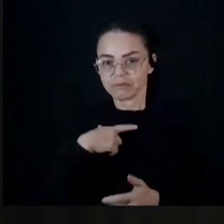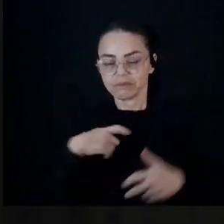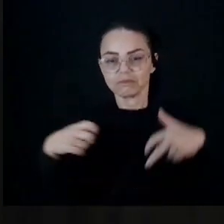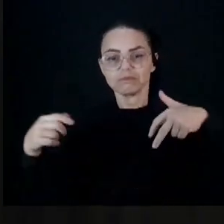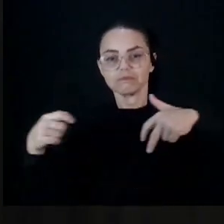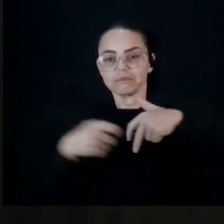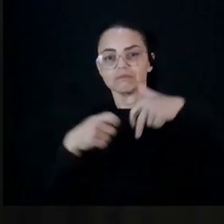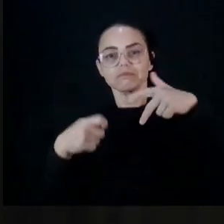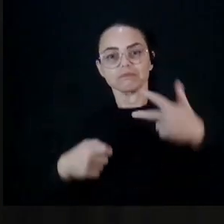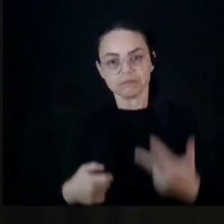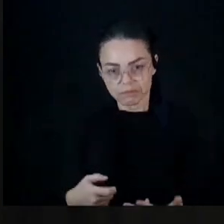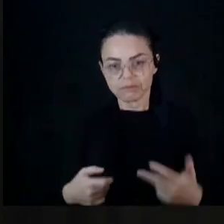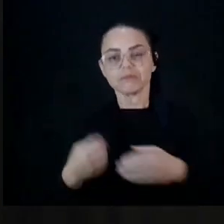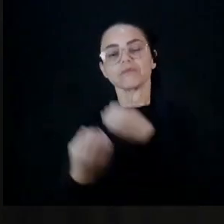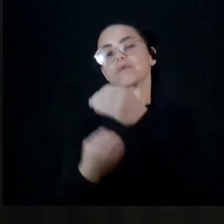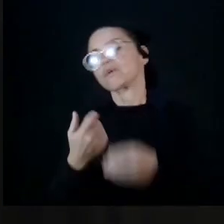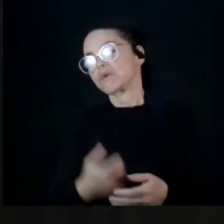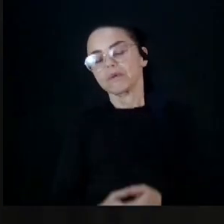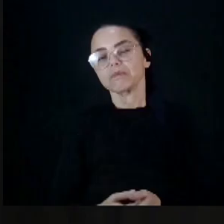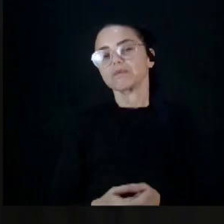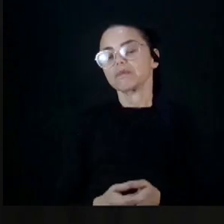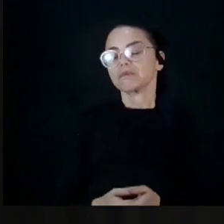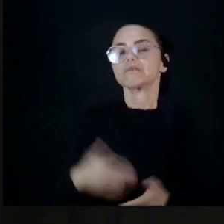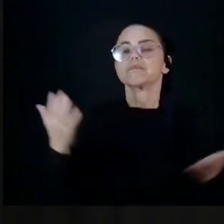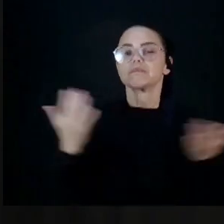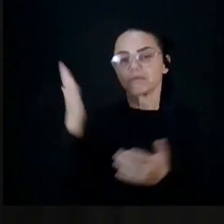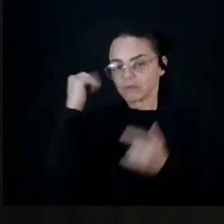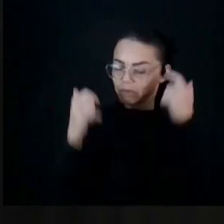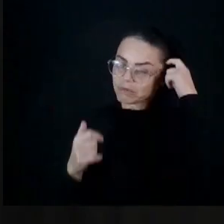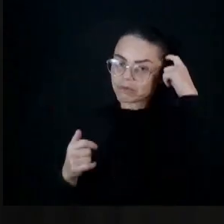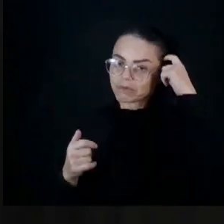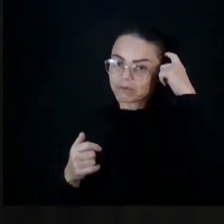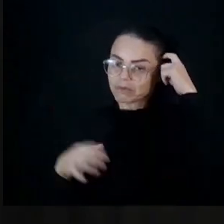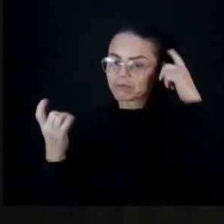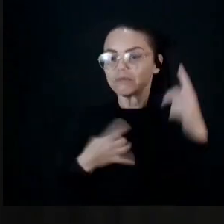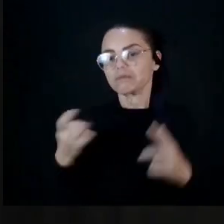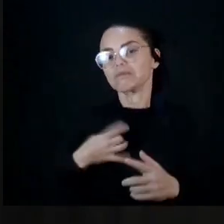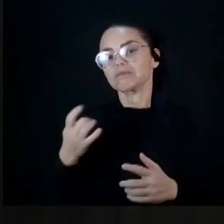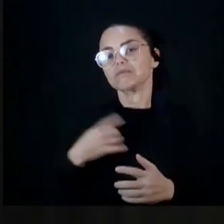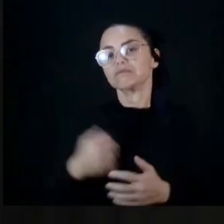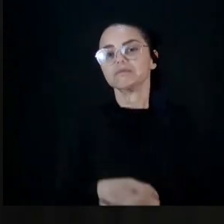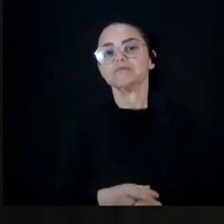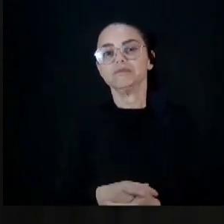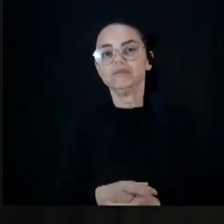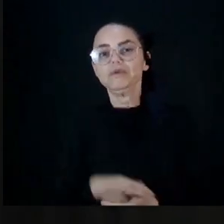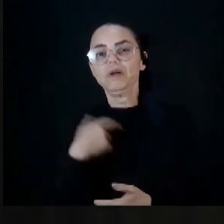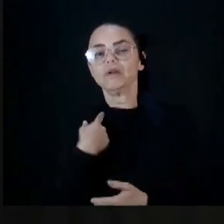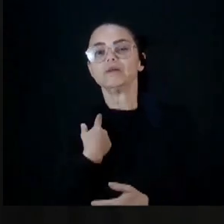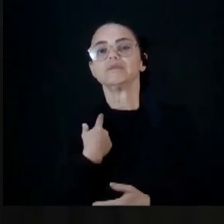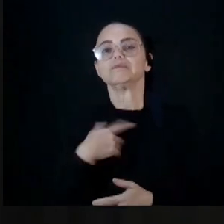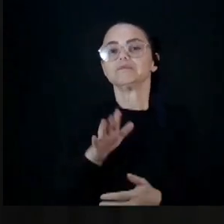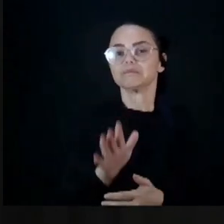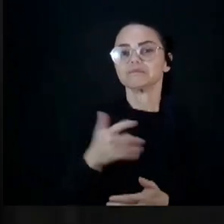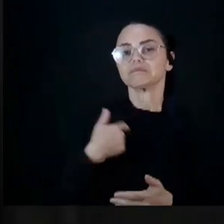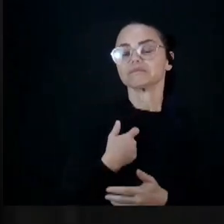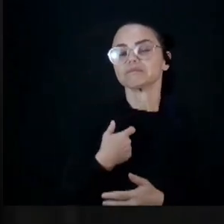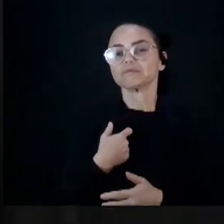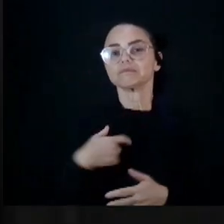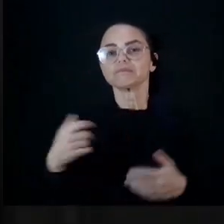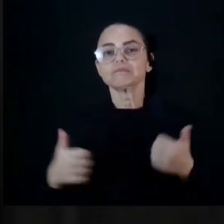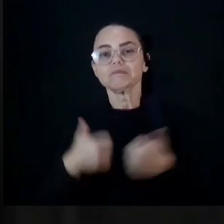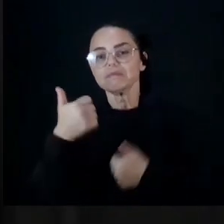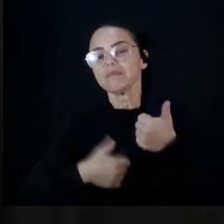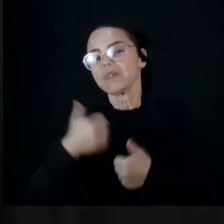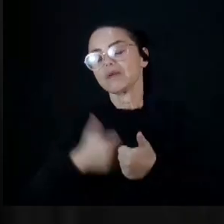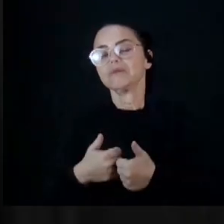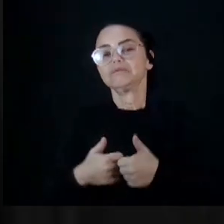no meio do campeonato? A gente sabe que hoje em dia o maior medo do jogador é ele estar lá no meio do campeonato e sofrer alguma lesão